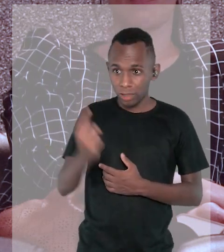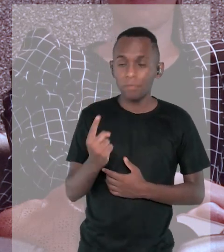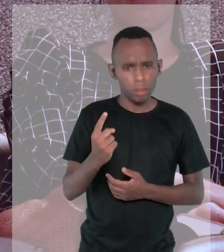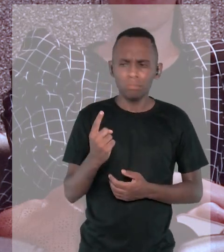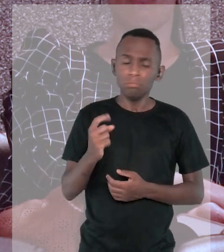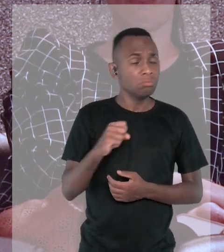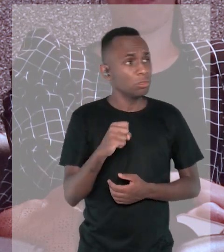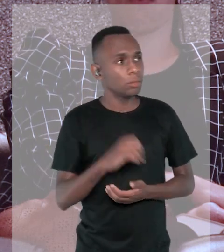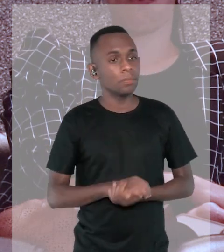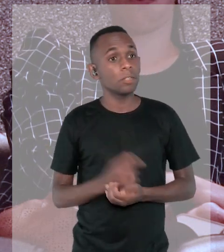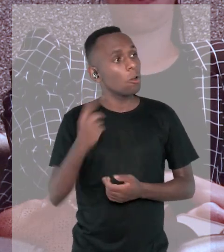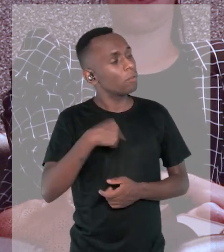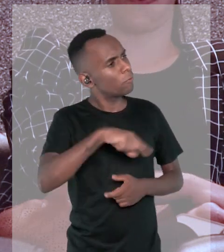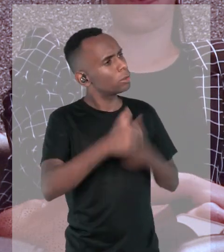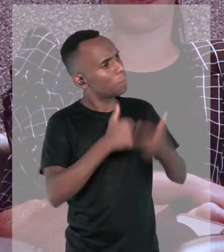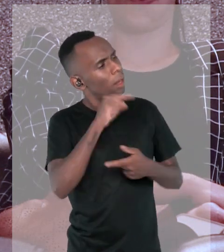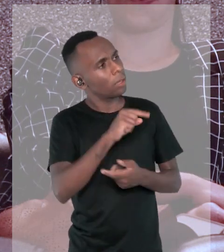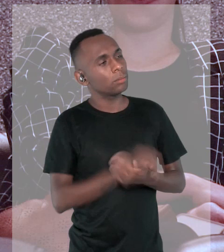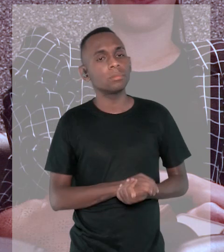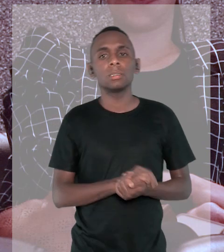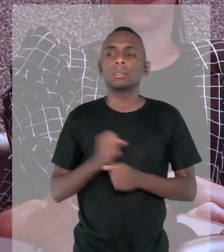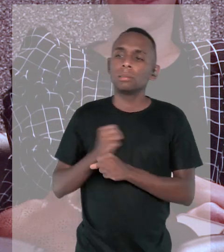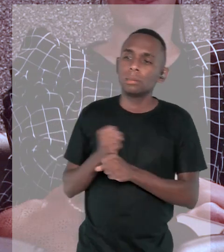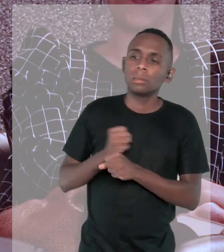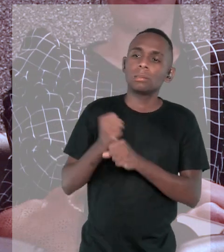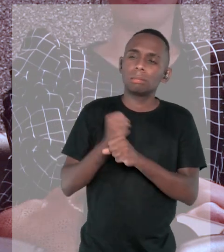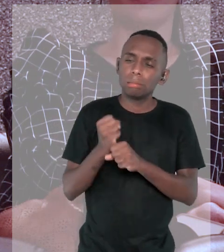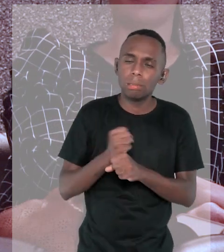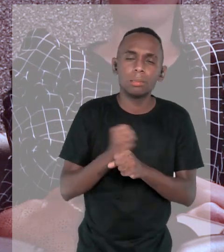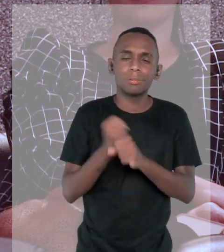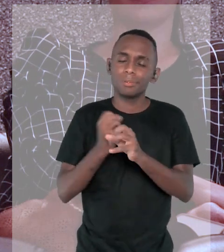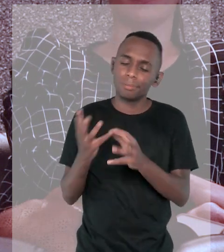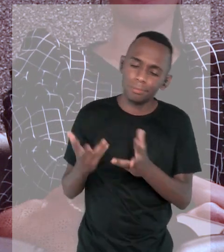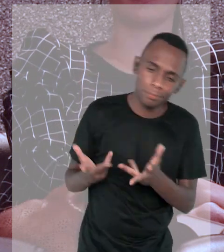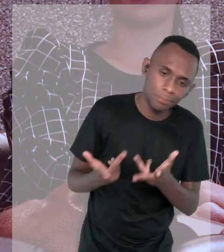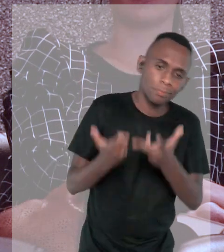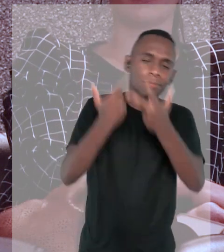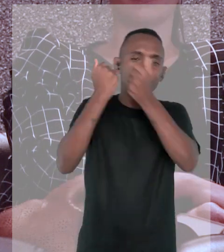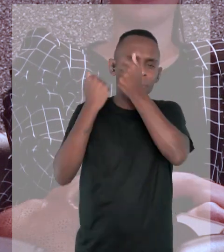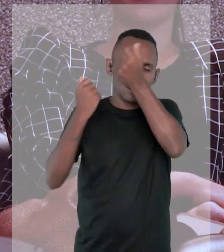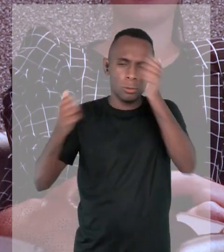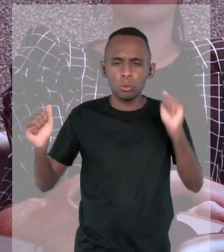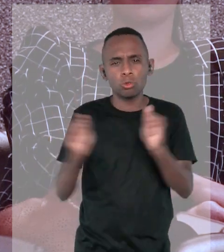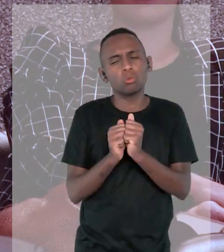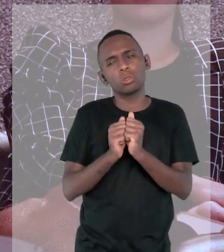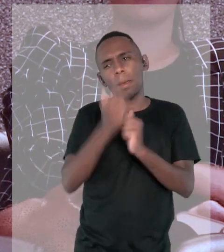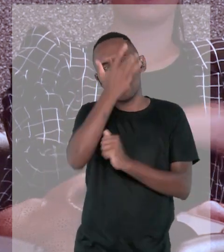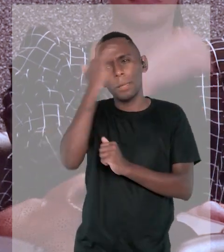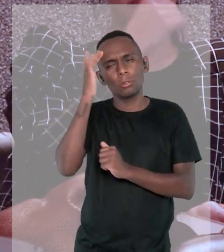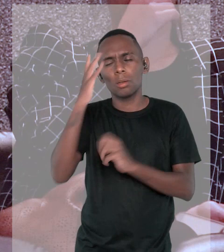vim. Eu vim e vou trabalhar aqui. Então foram anos de sucesso, uma companhia maravilhosa, uma